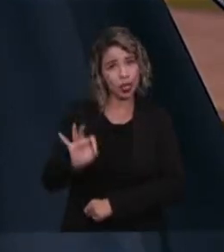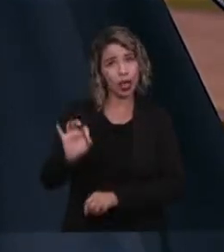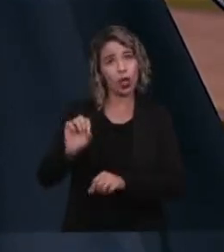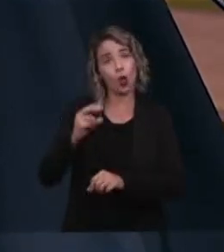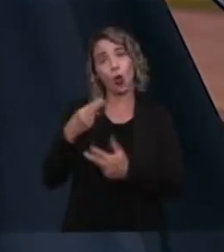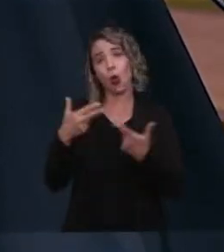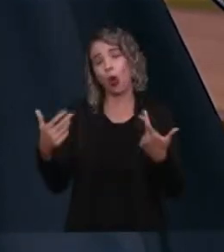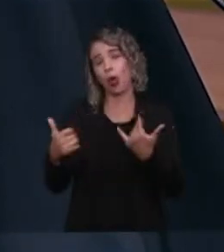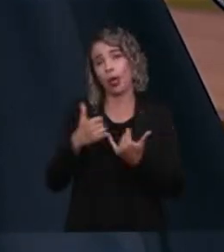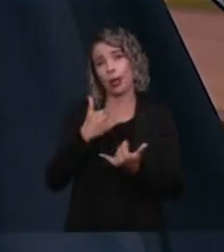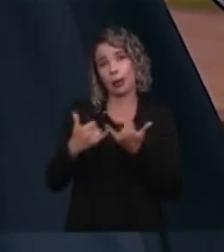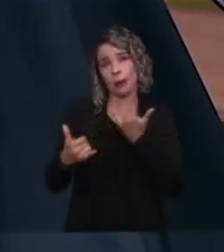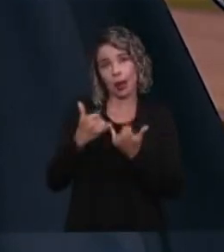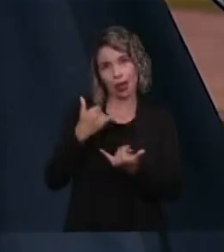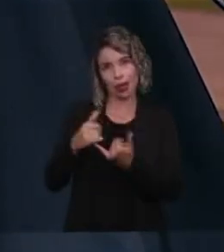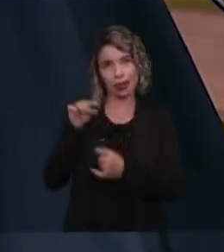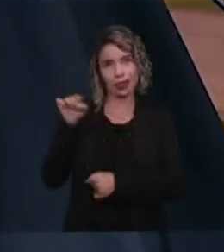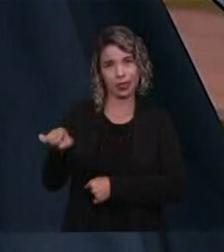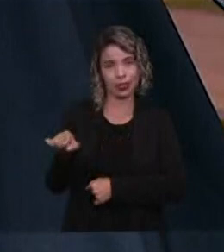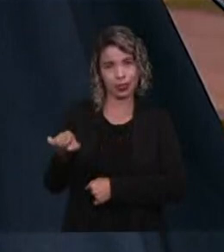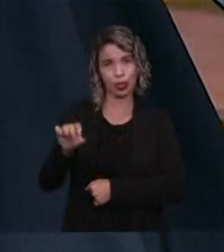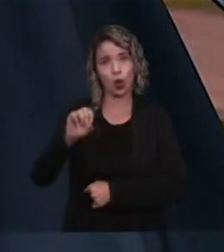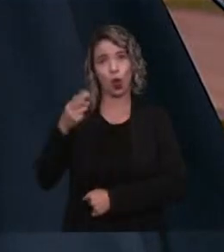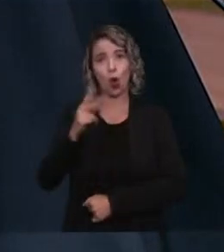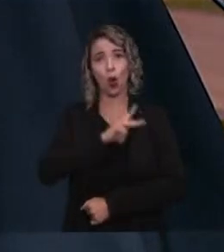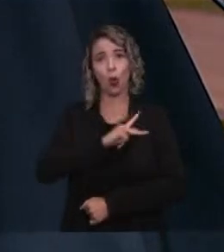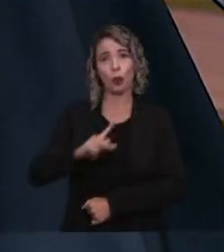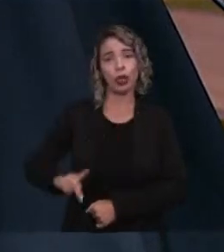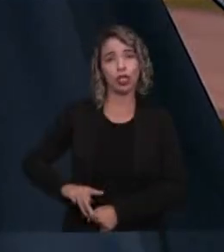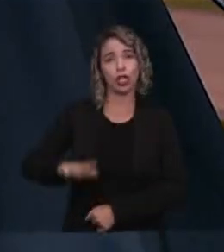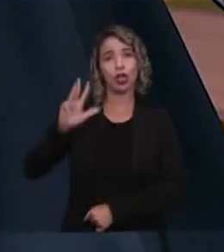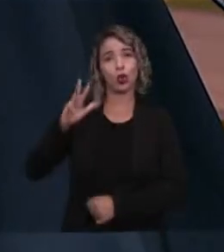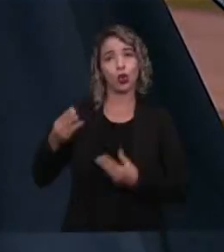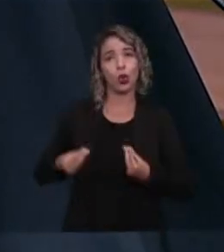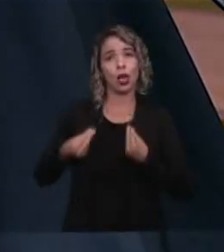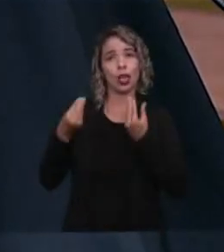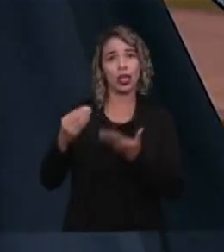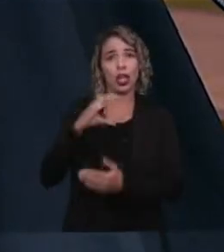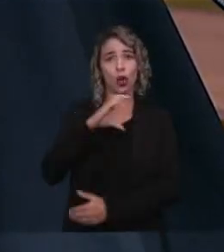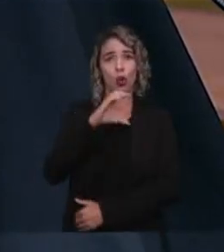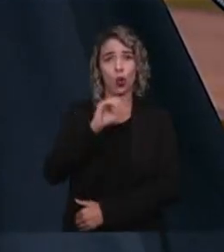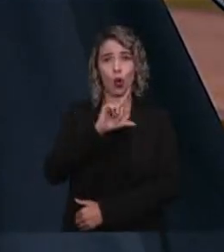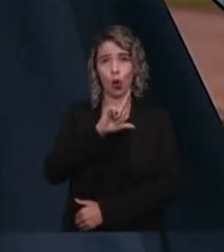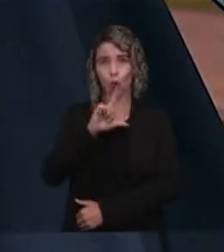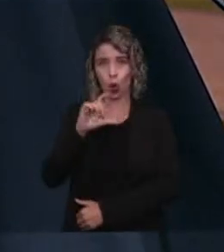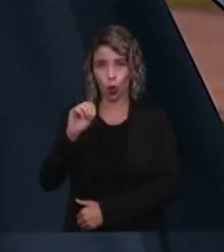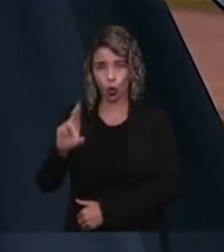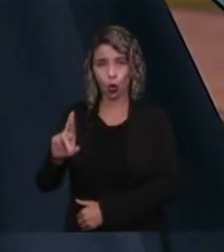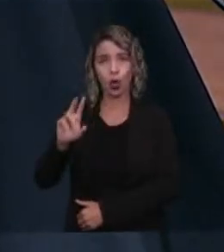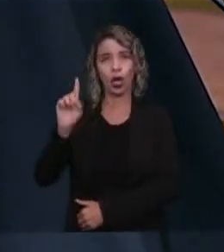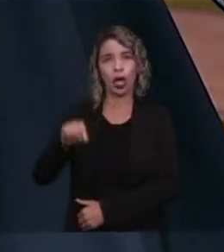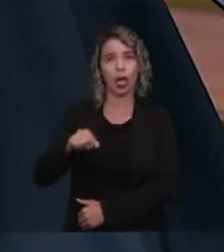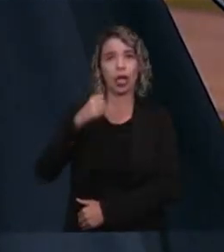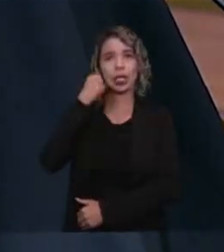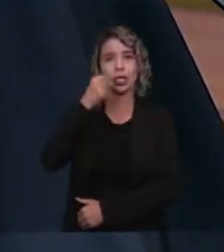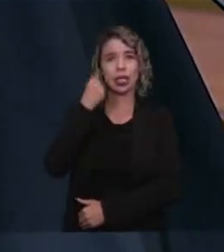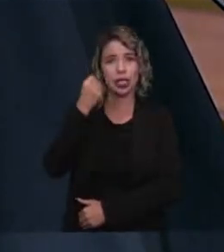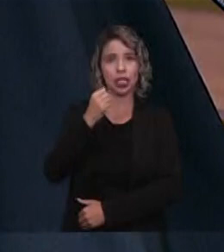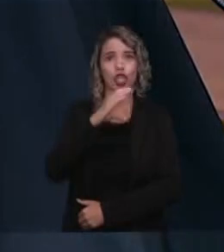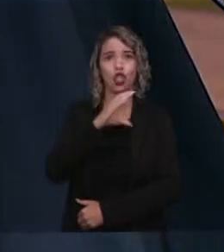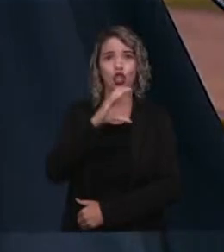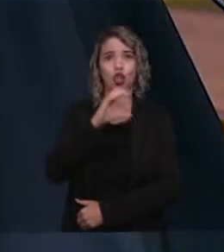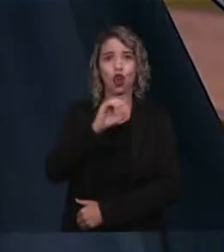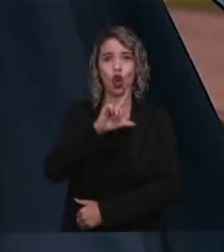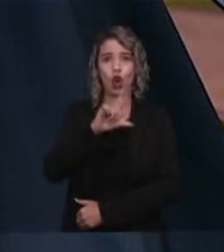que o valha, equivalente na Petrobras, ou que o presidente Lula ofereceu então ao presidente Collor, ao senador Collor, era o presidente Collor